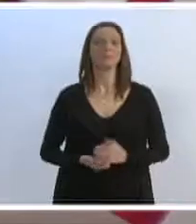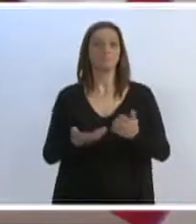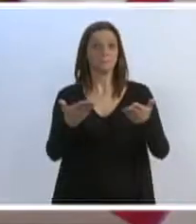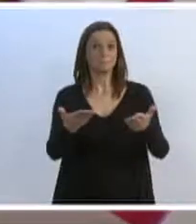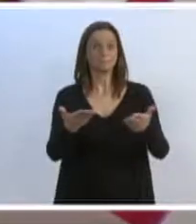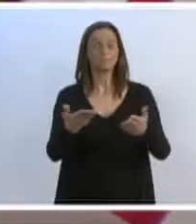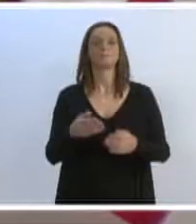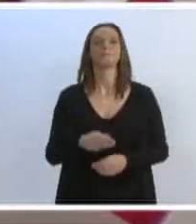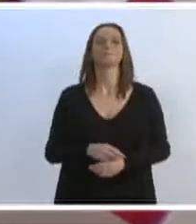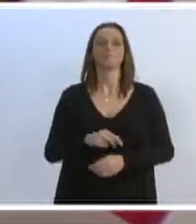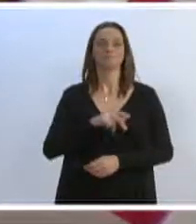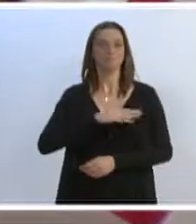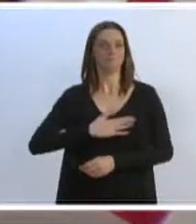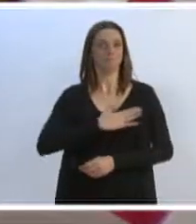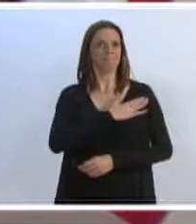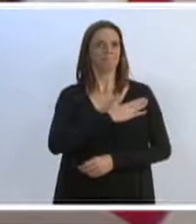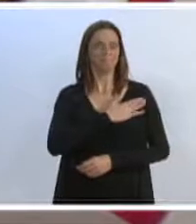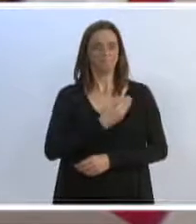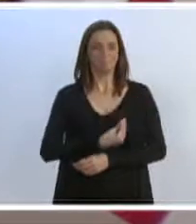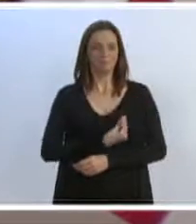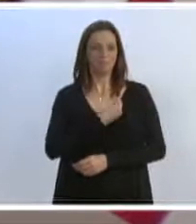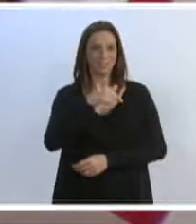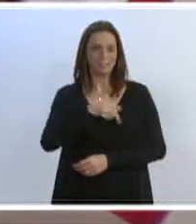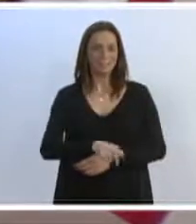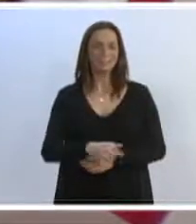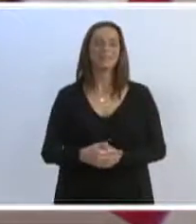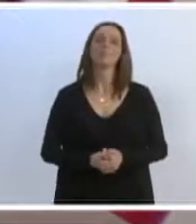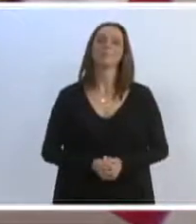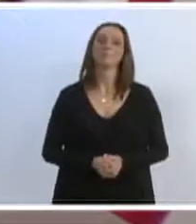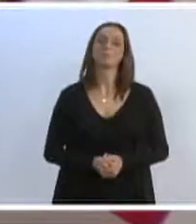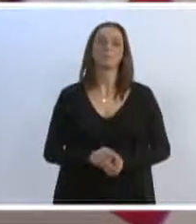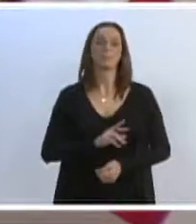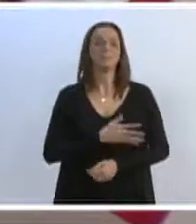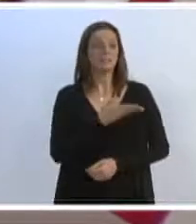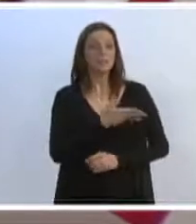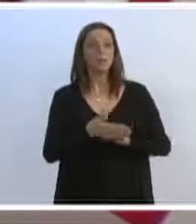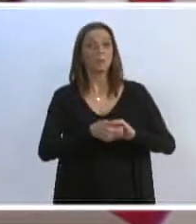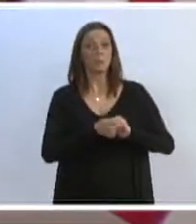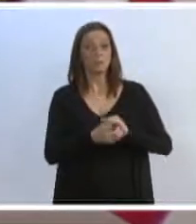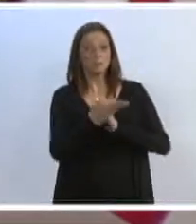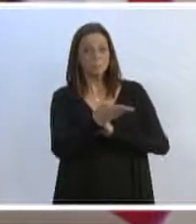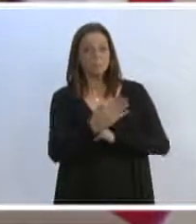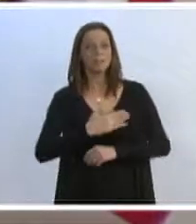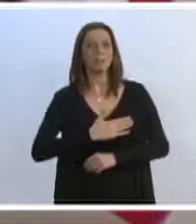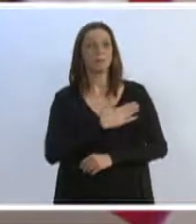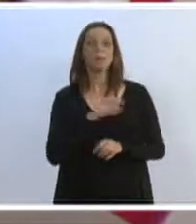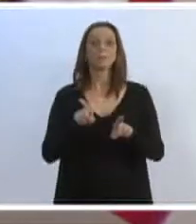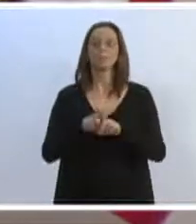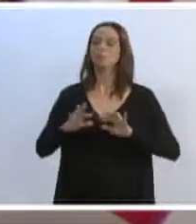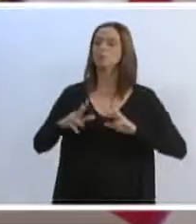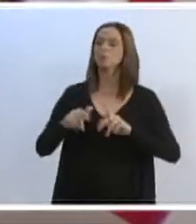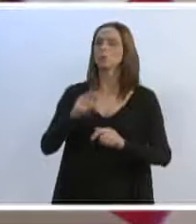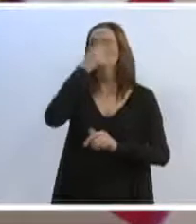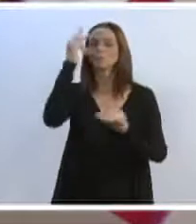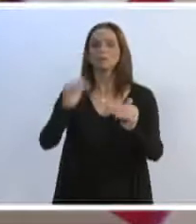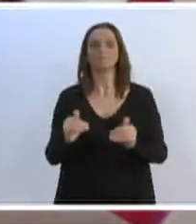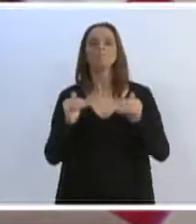só espero que Blumenau em Cadernos tenha vida longa e que a gente possa comemorar os 120, os 180, os 200, os 250 anos.